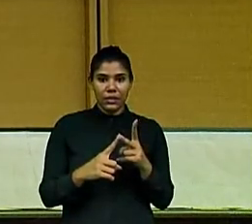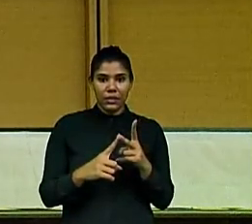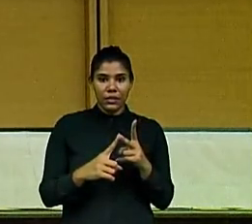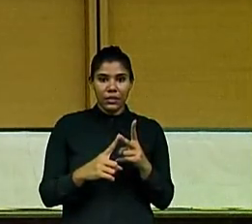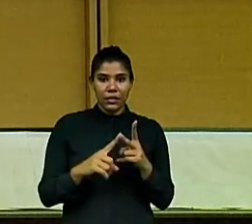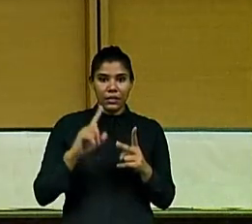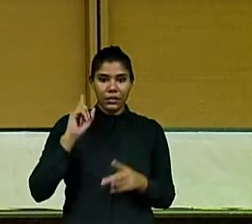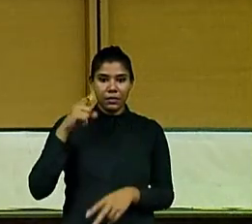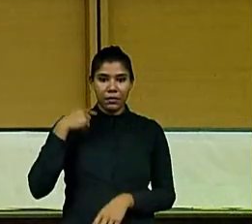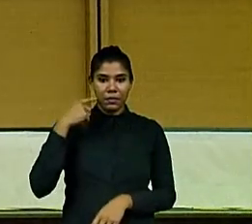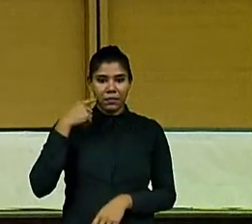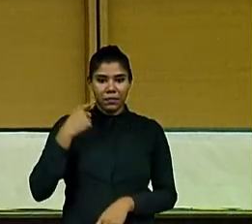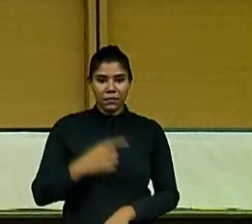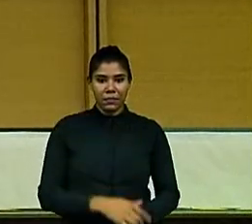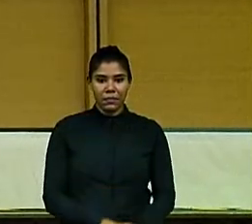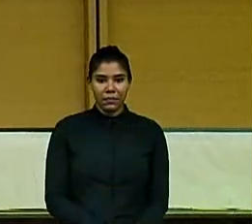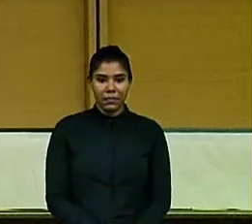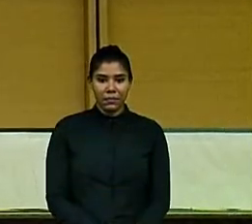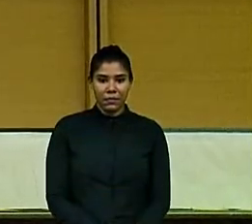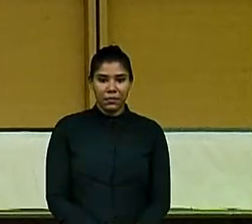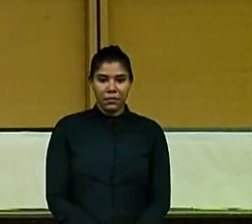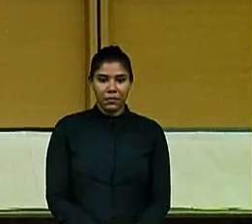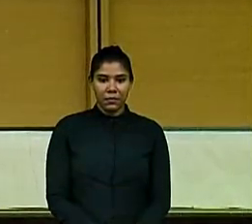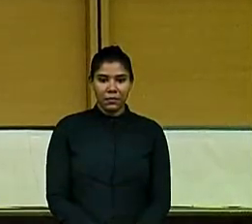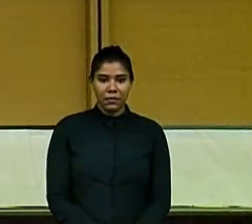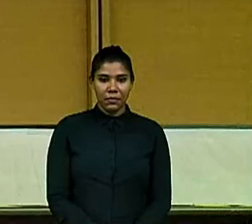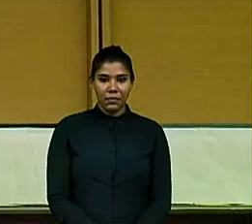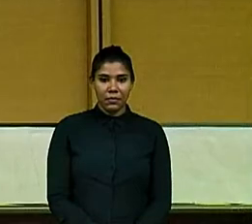isso na aula de física